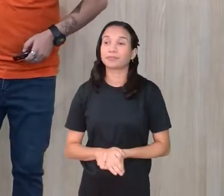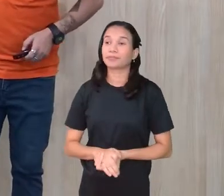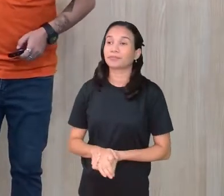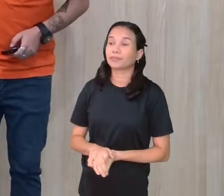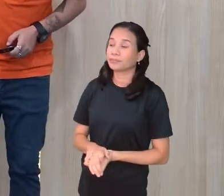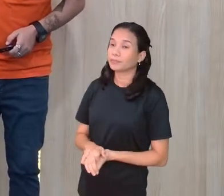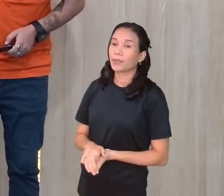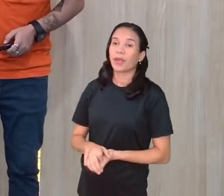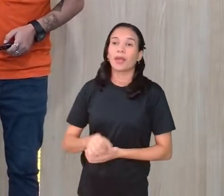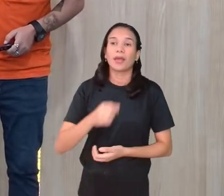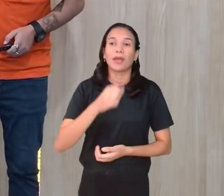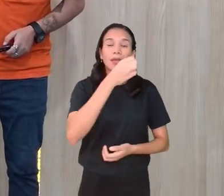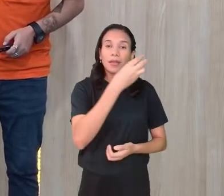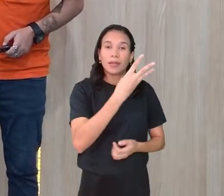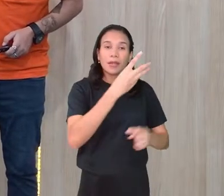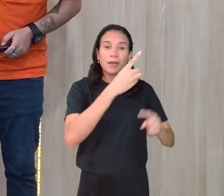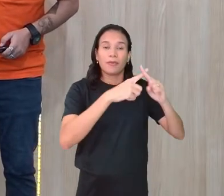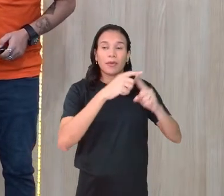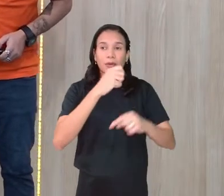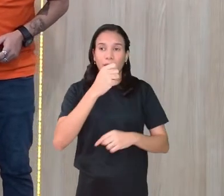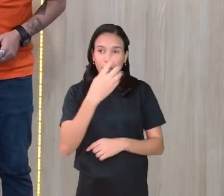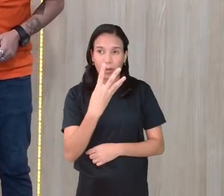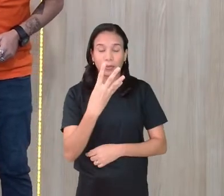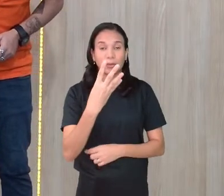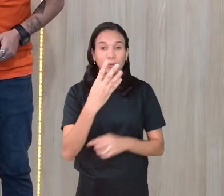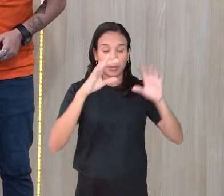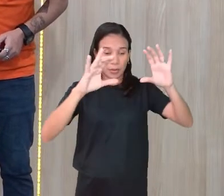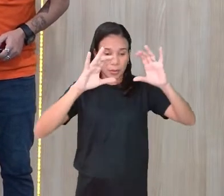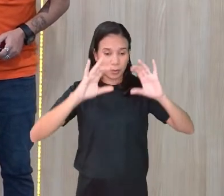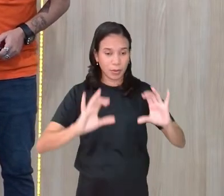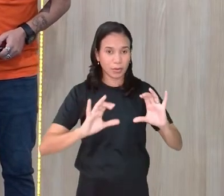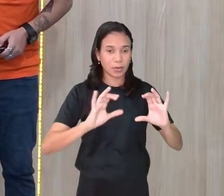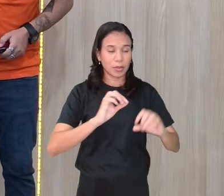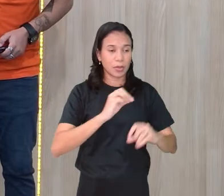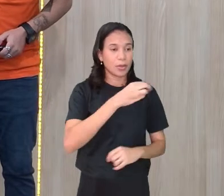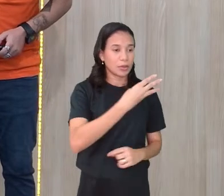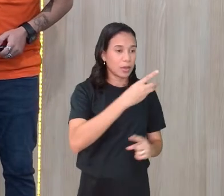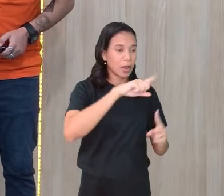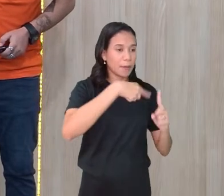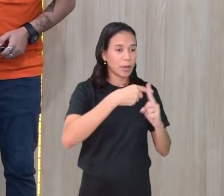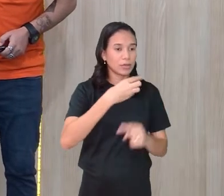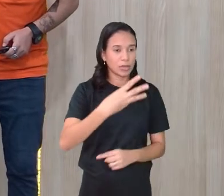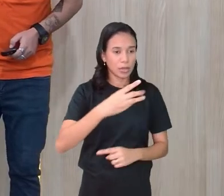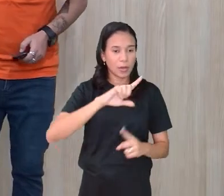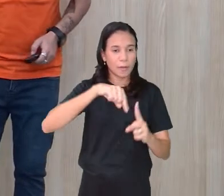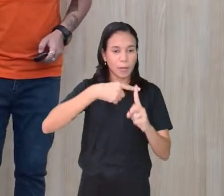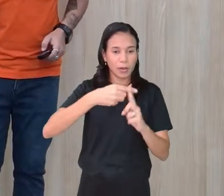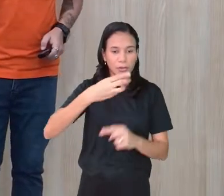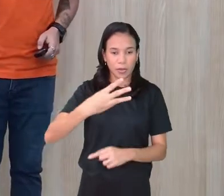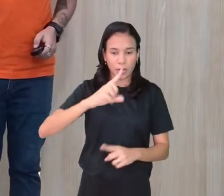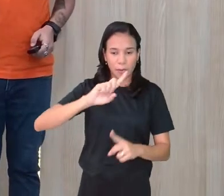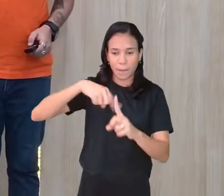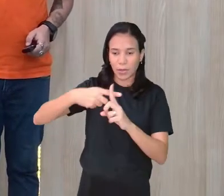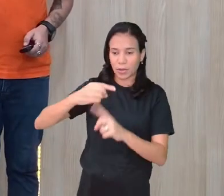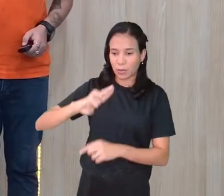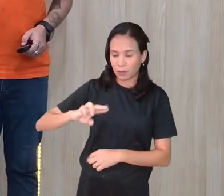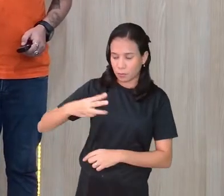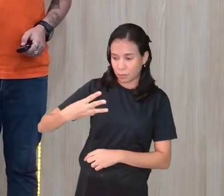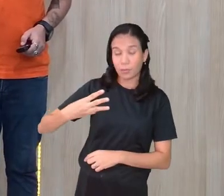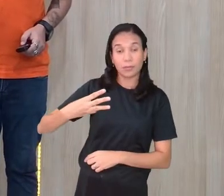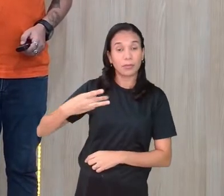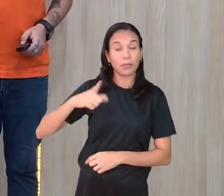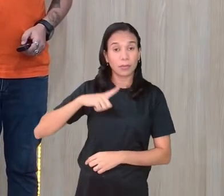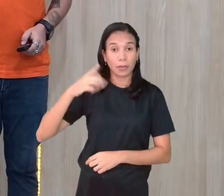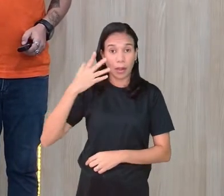veja, 3 vezes o 4, e a gente tem ali, ó, 3 mais 3 mais 3 mais 3. Lembra aquela tensão que eu